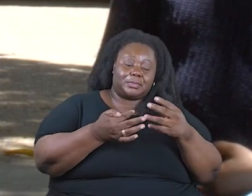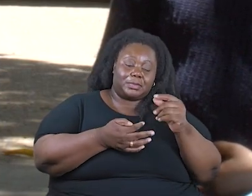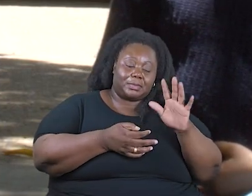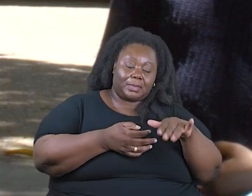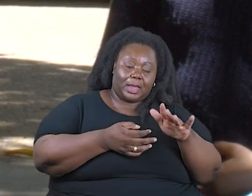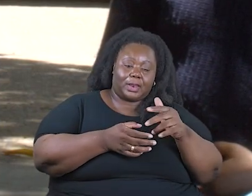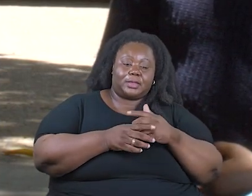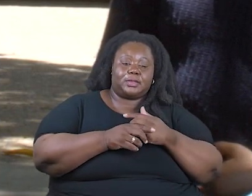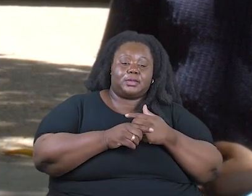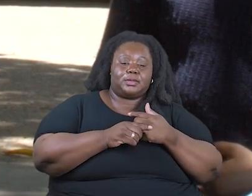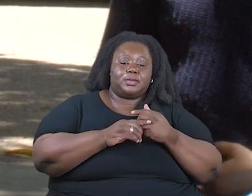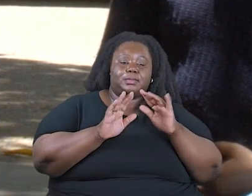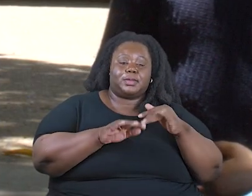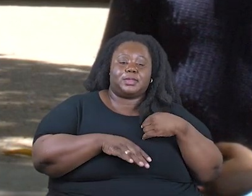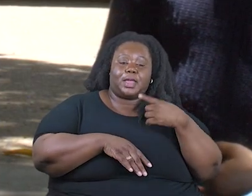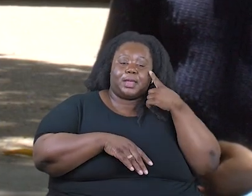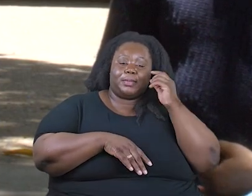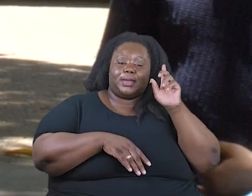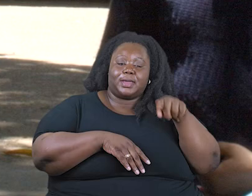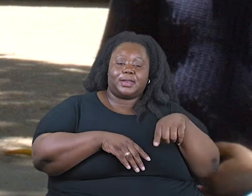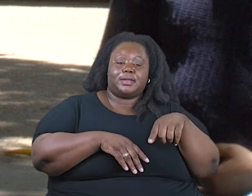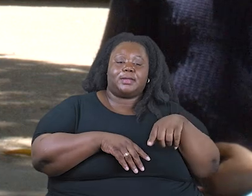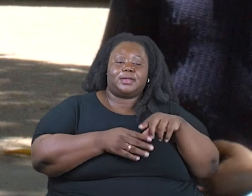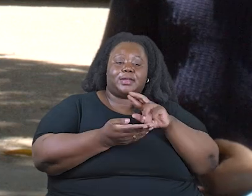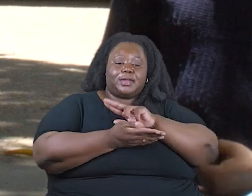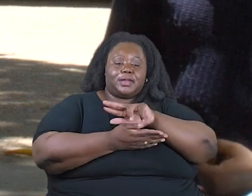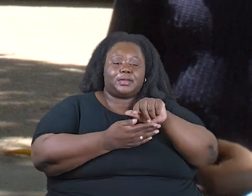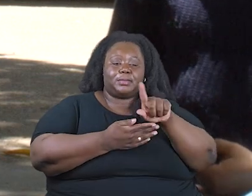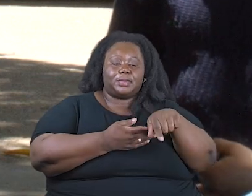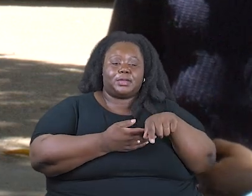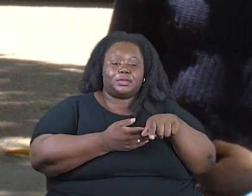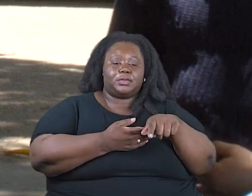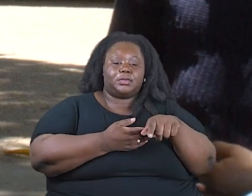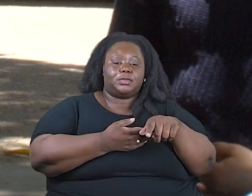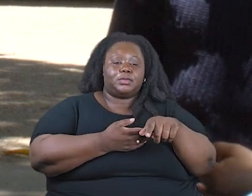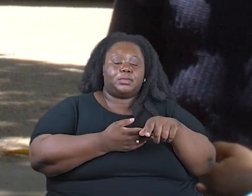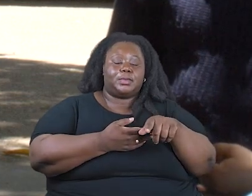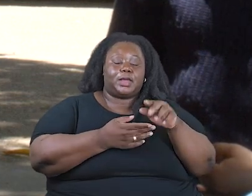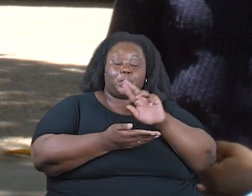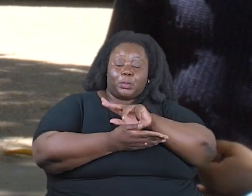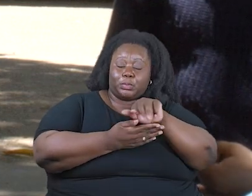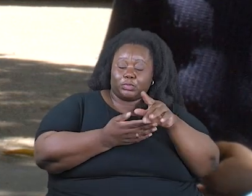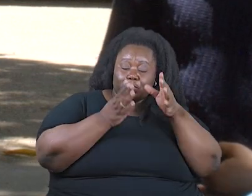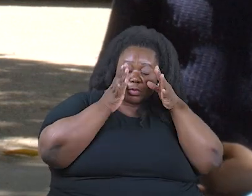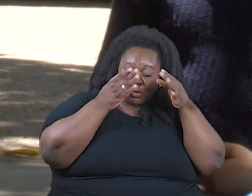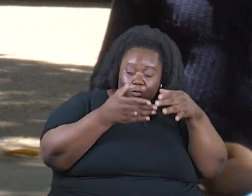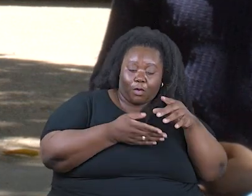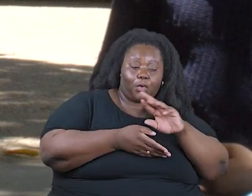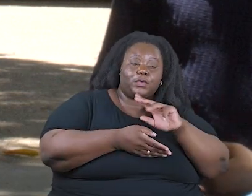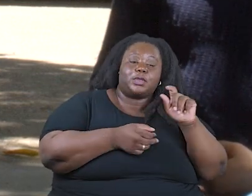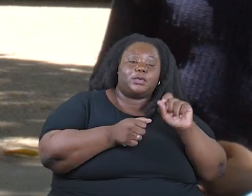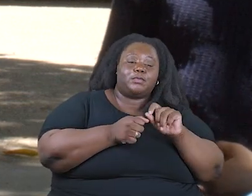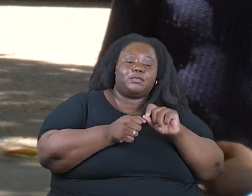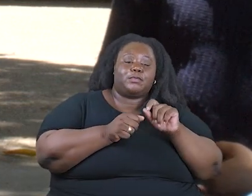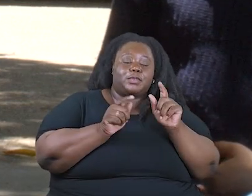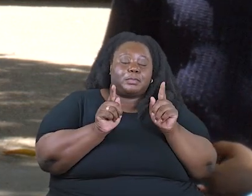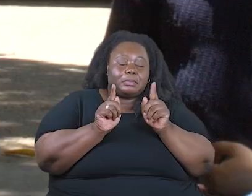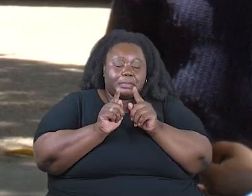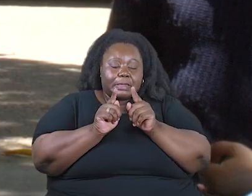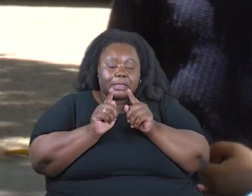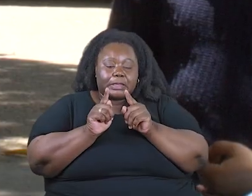simples, muito barata. Mas a minha ideia é que ele seja criado para esse suporte específico e não fazer